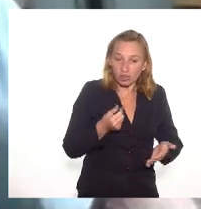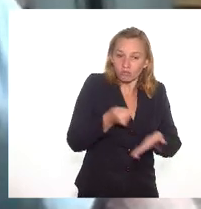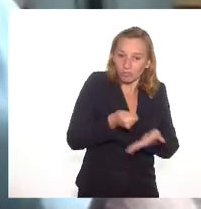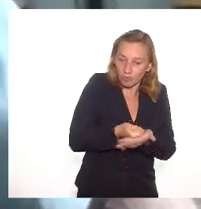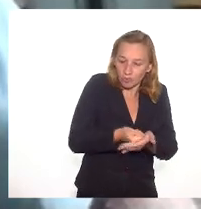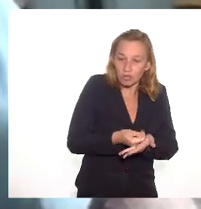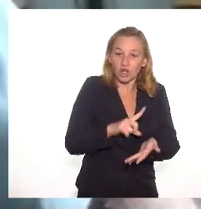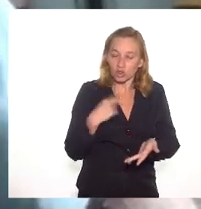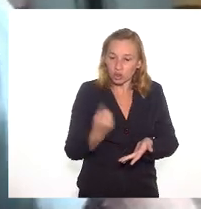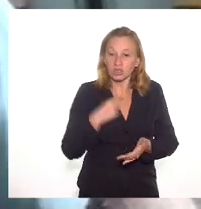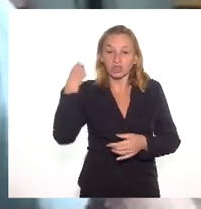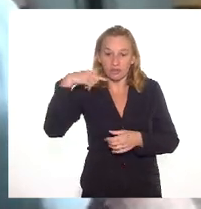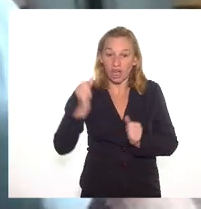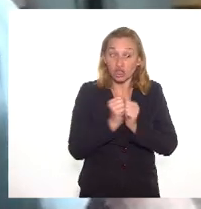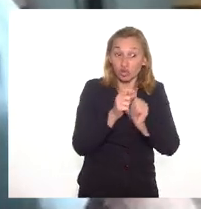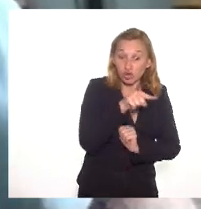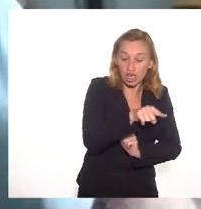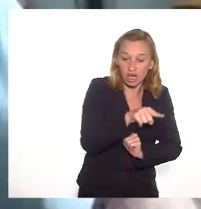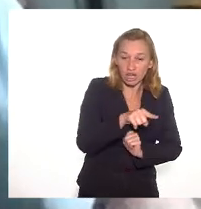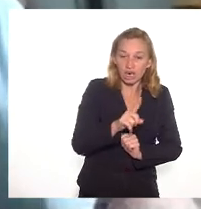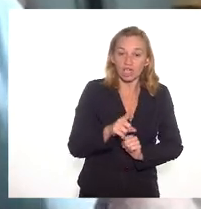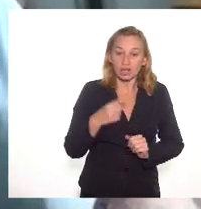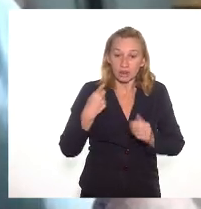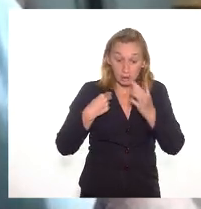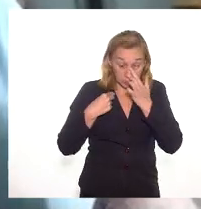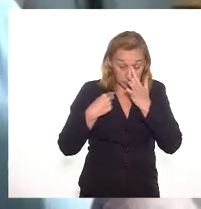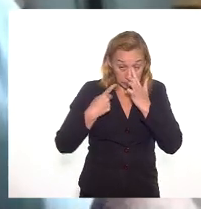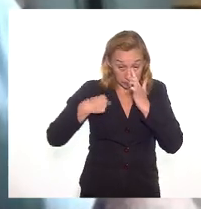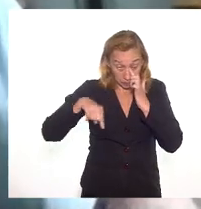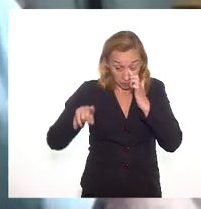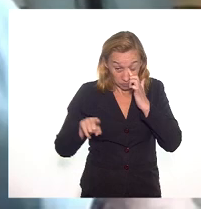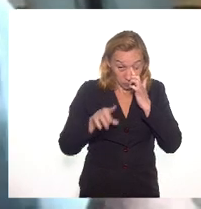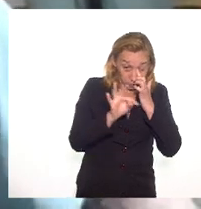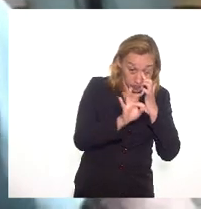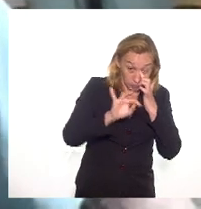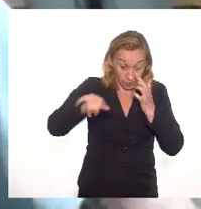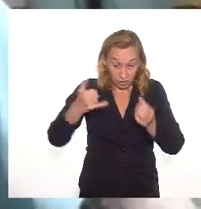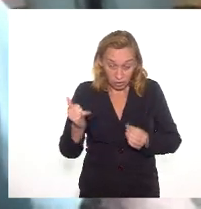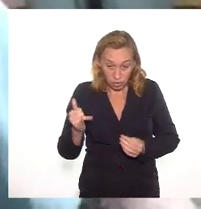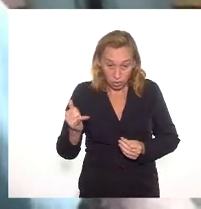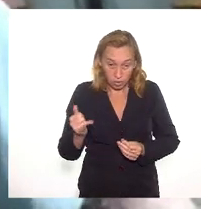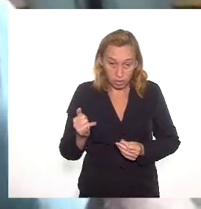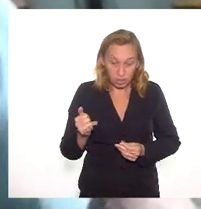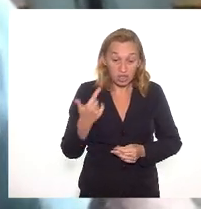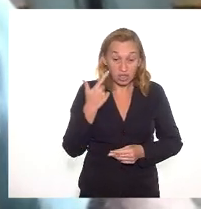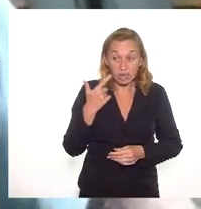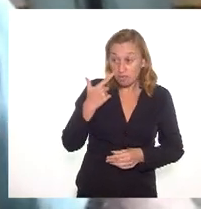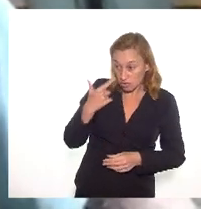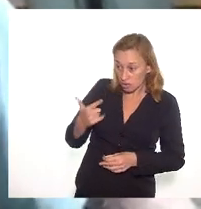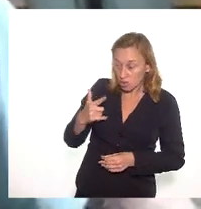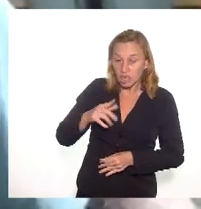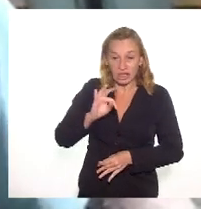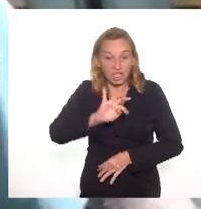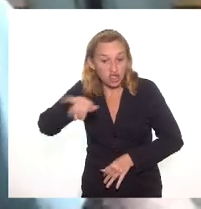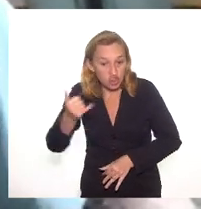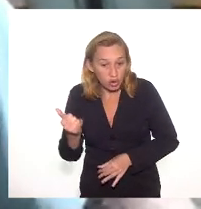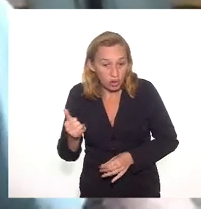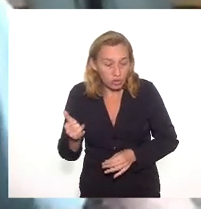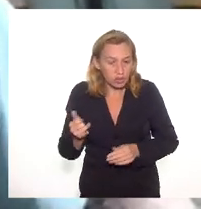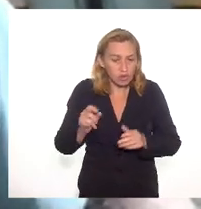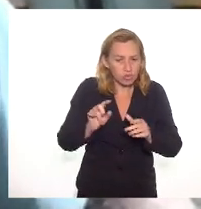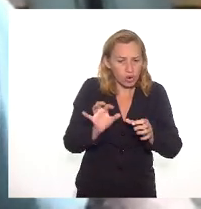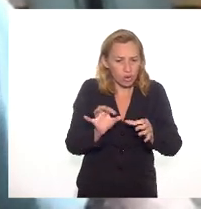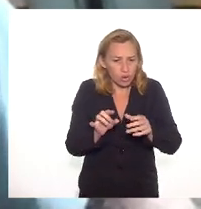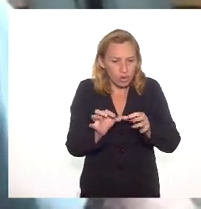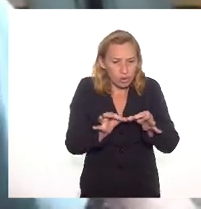nosso advogado e com eles. A gente foi no TJ. Você viu que o TJ fez uma